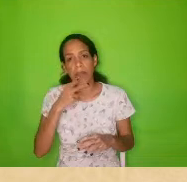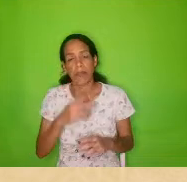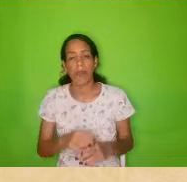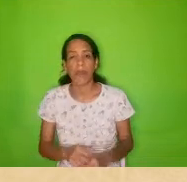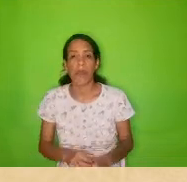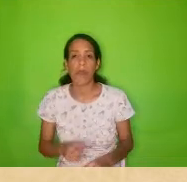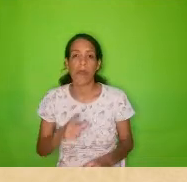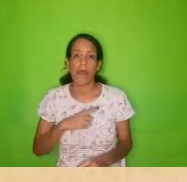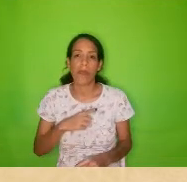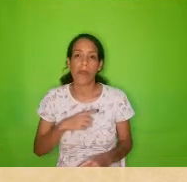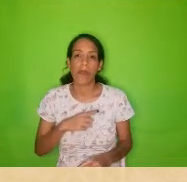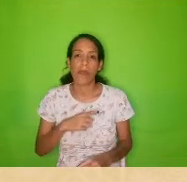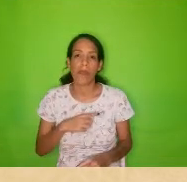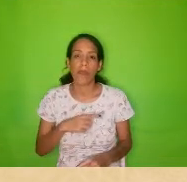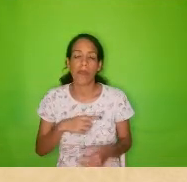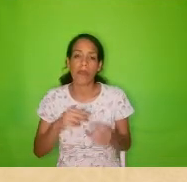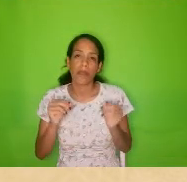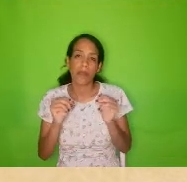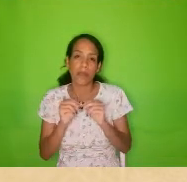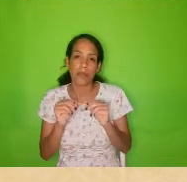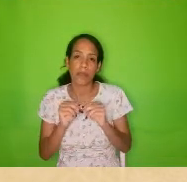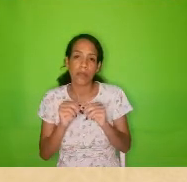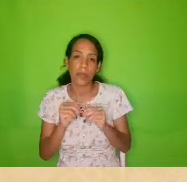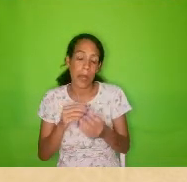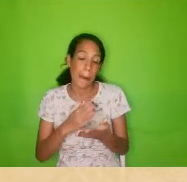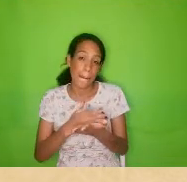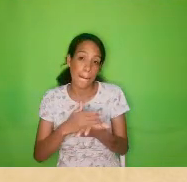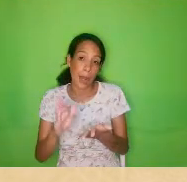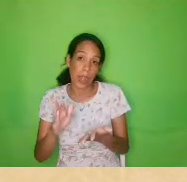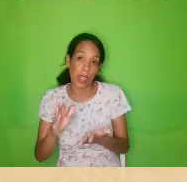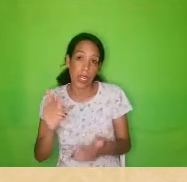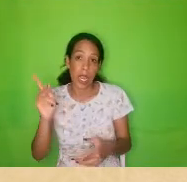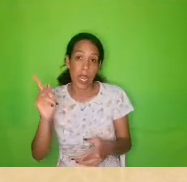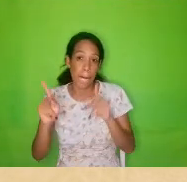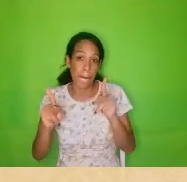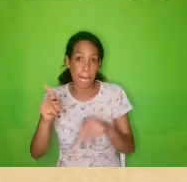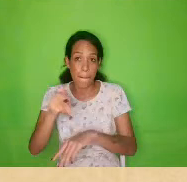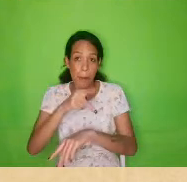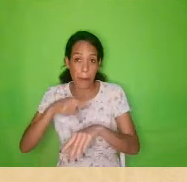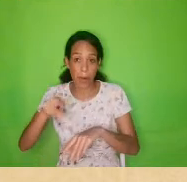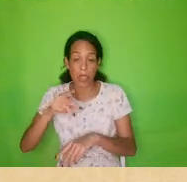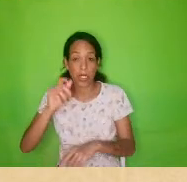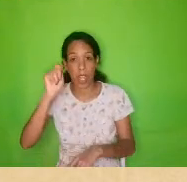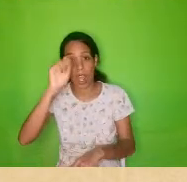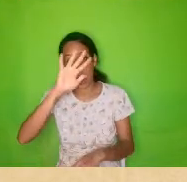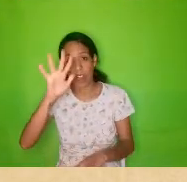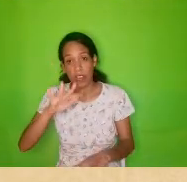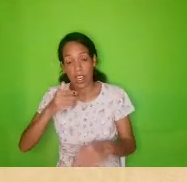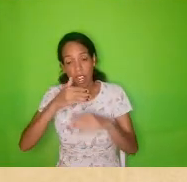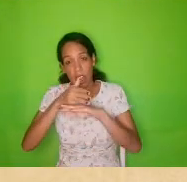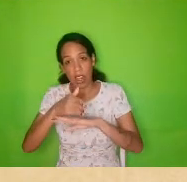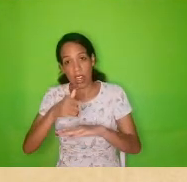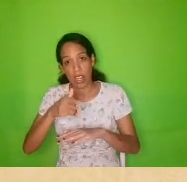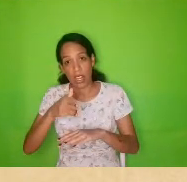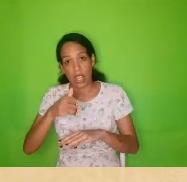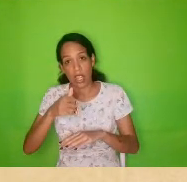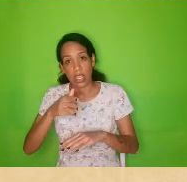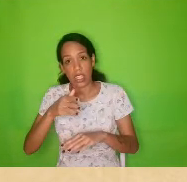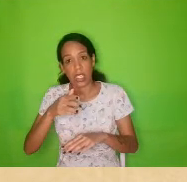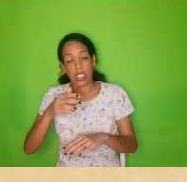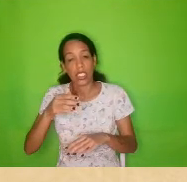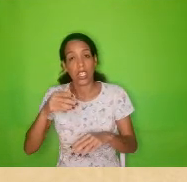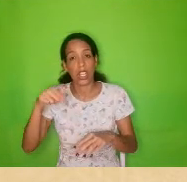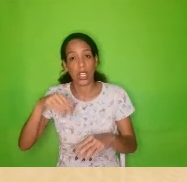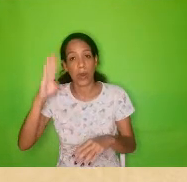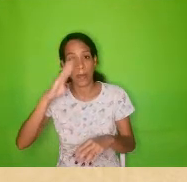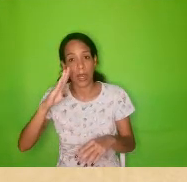que considerar que parte da população africana que entra no Brasil no século XIX,